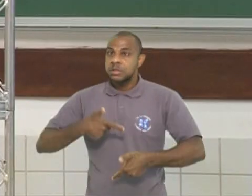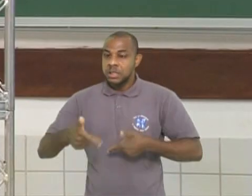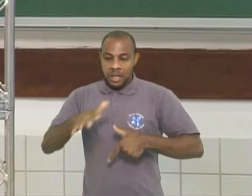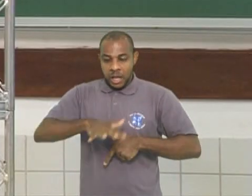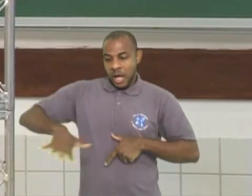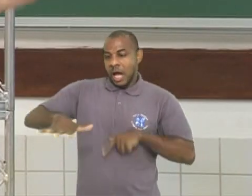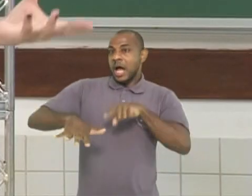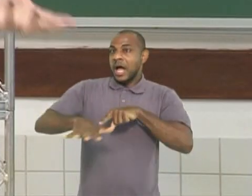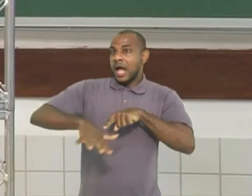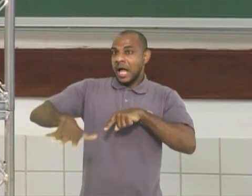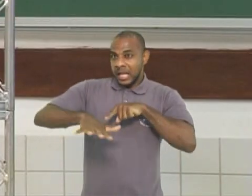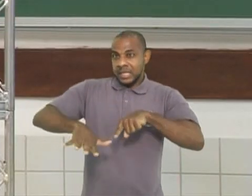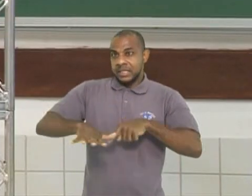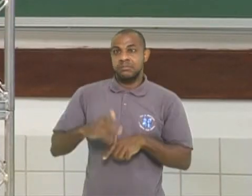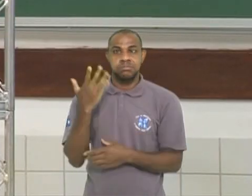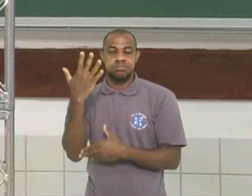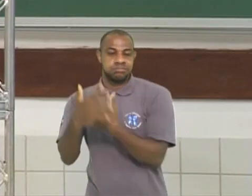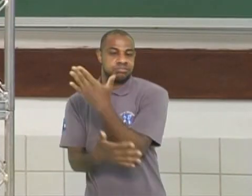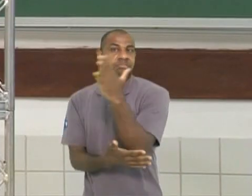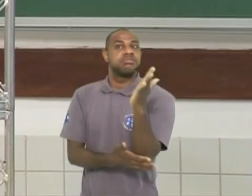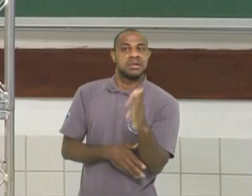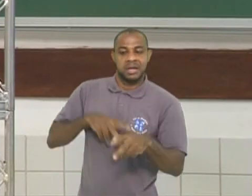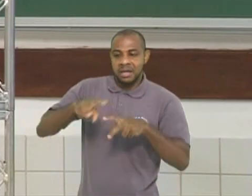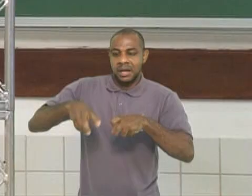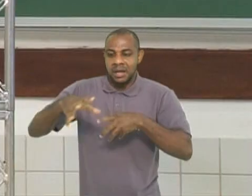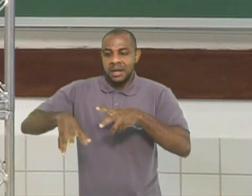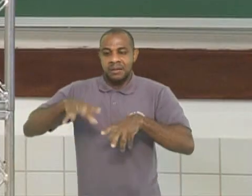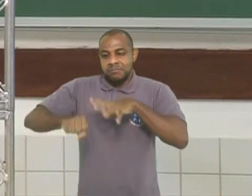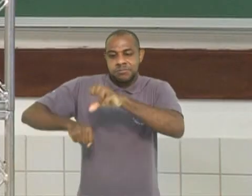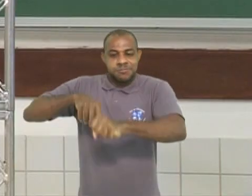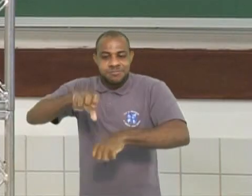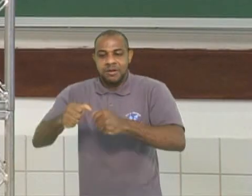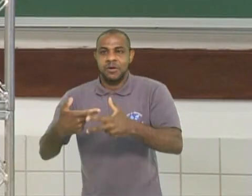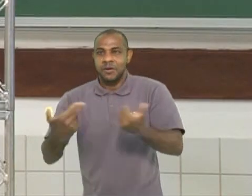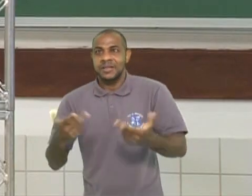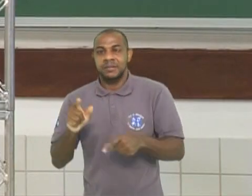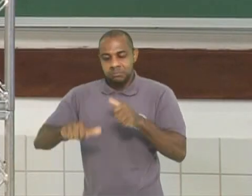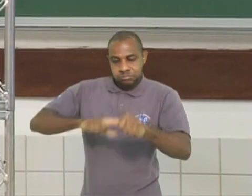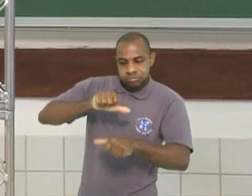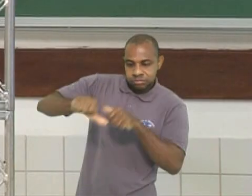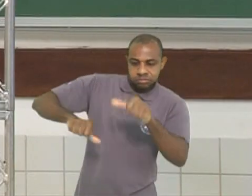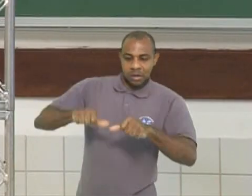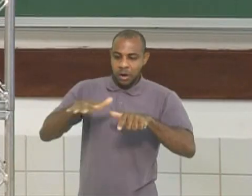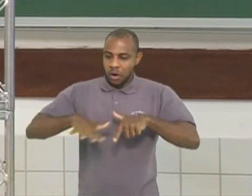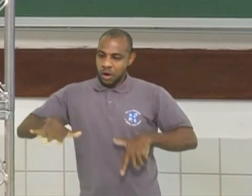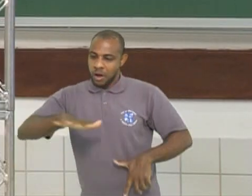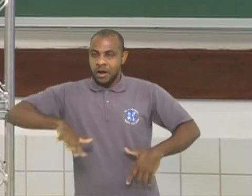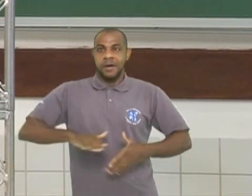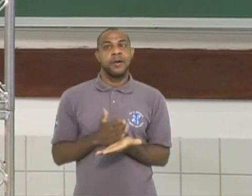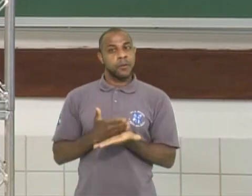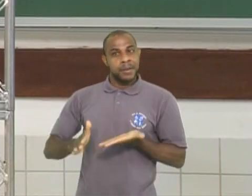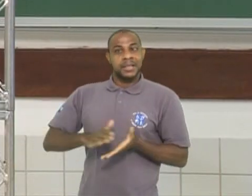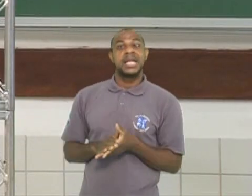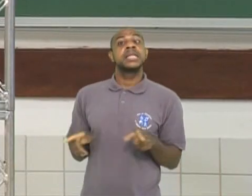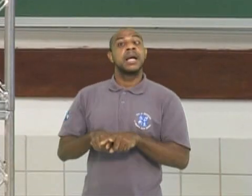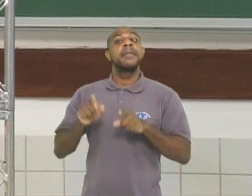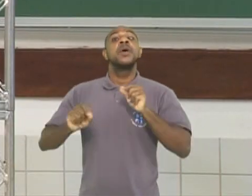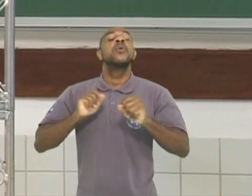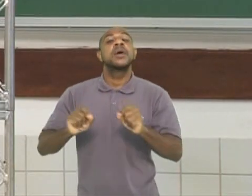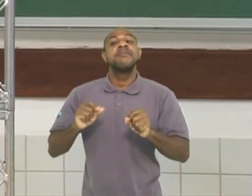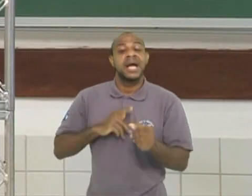elementos naturais ali da natureza e ele começa a transformar aquele espaço. E aí ele